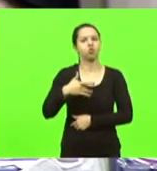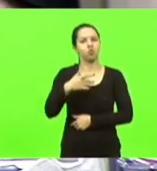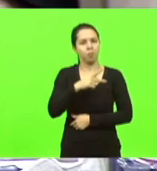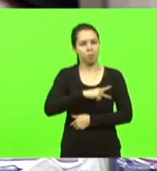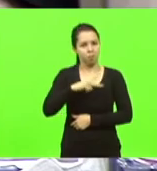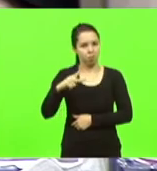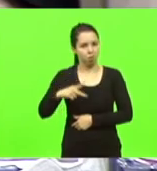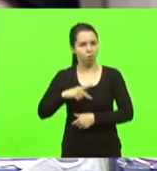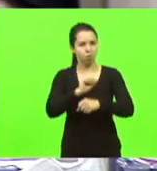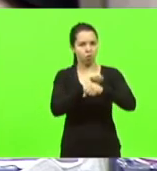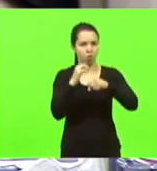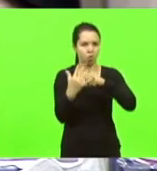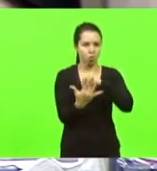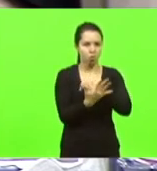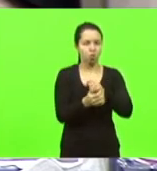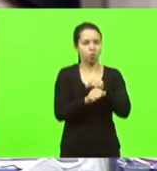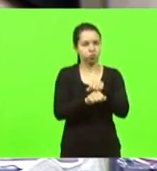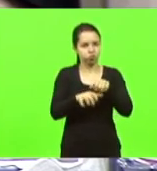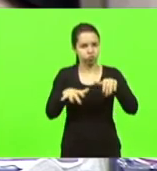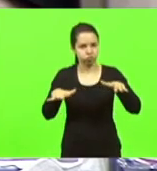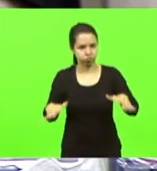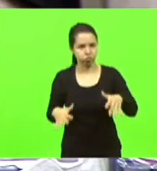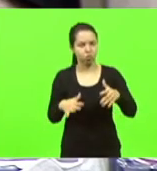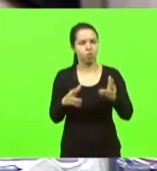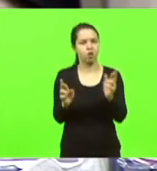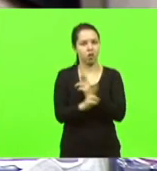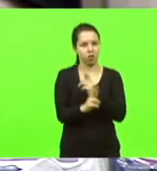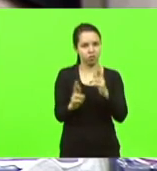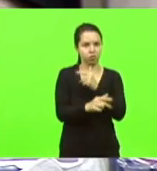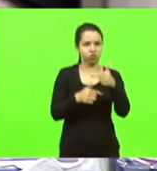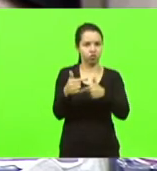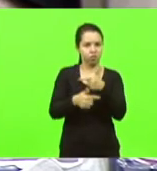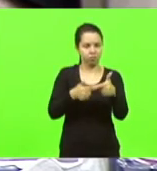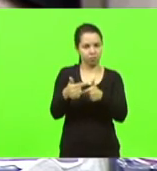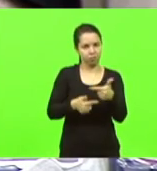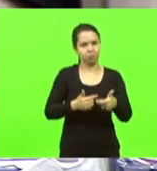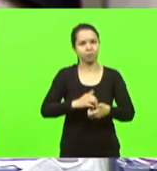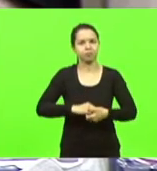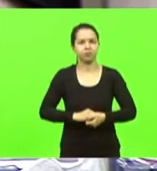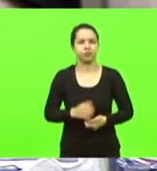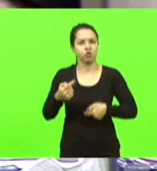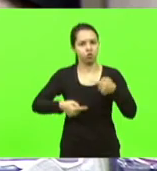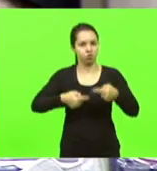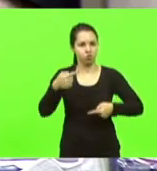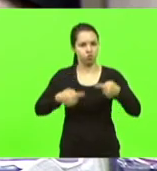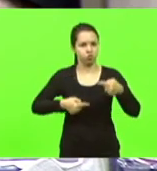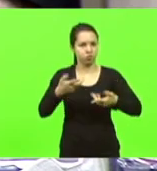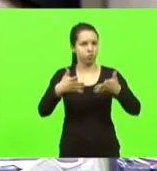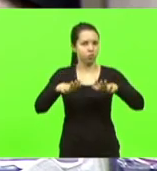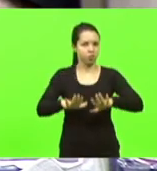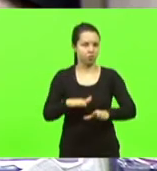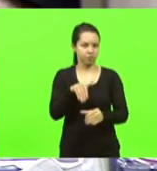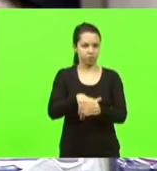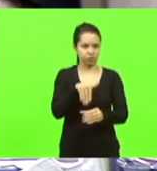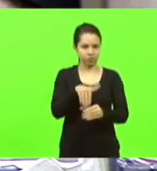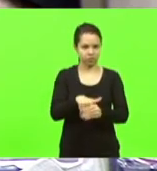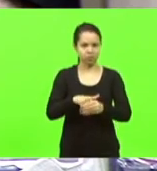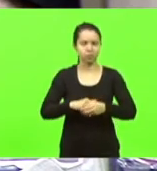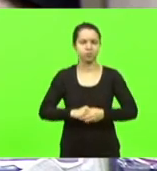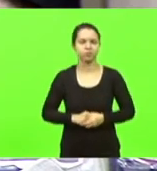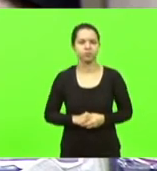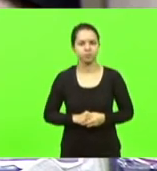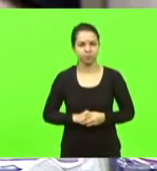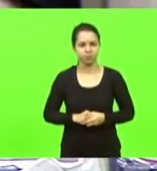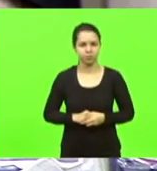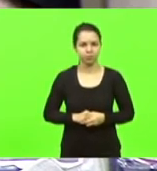covid-19 no âmbito das relações de trabalho em discussão não havendo Quem Queira discutir em votação deputados que